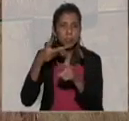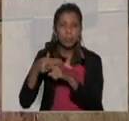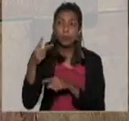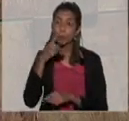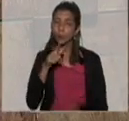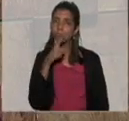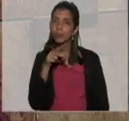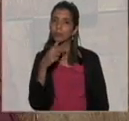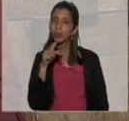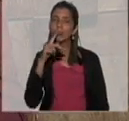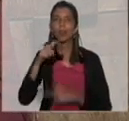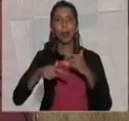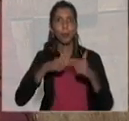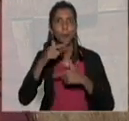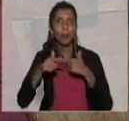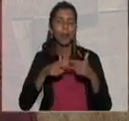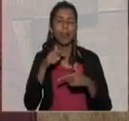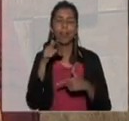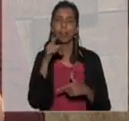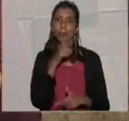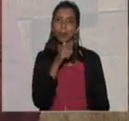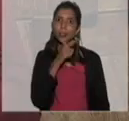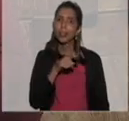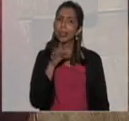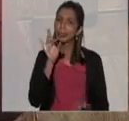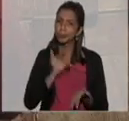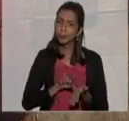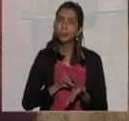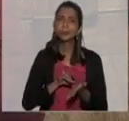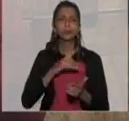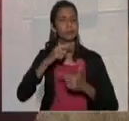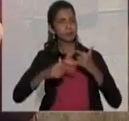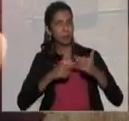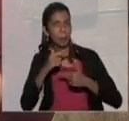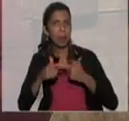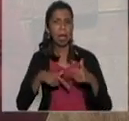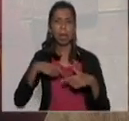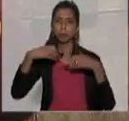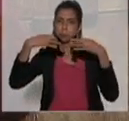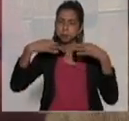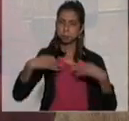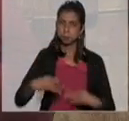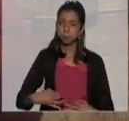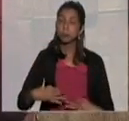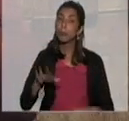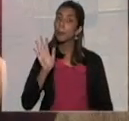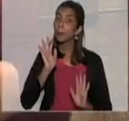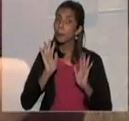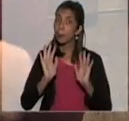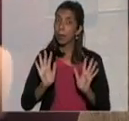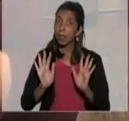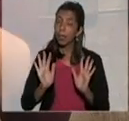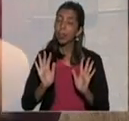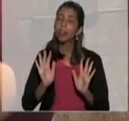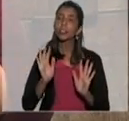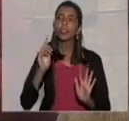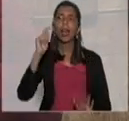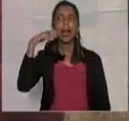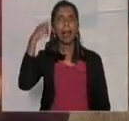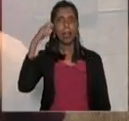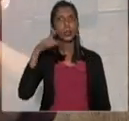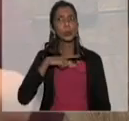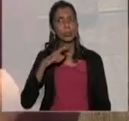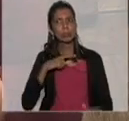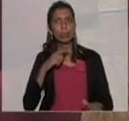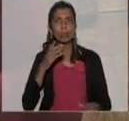conquistando do espaço acho isso que fo muito legal a gente conquistar espaço de verdade com trabalho com dignidade né mas a vida